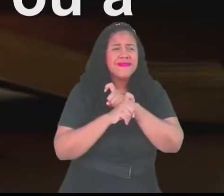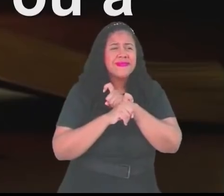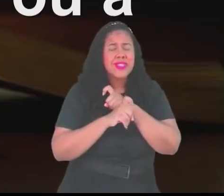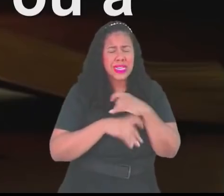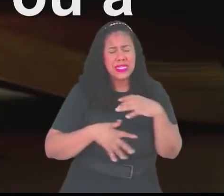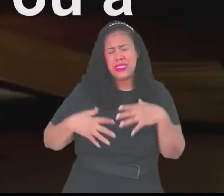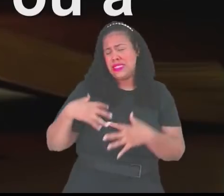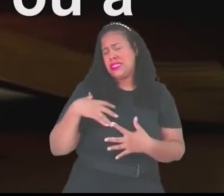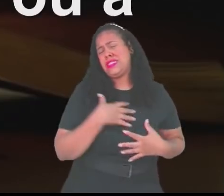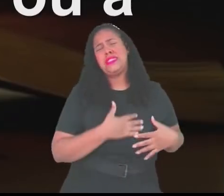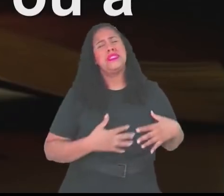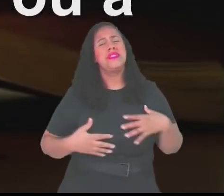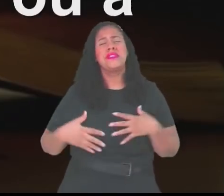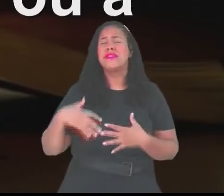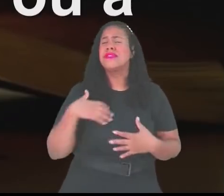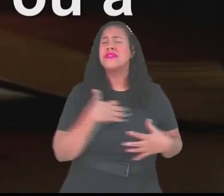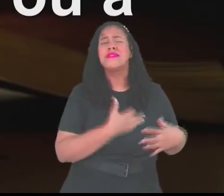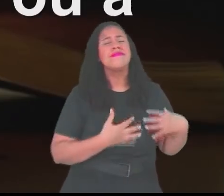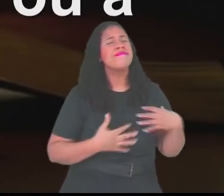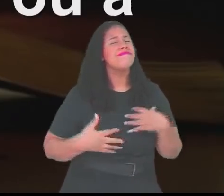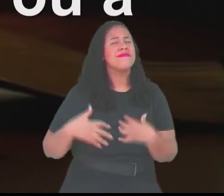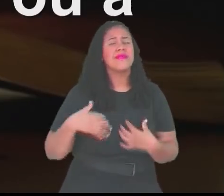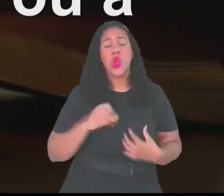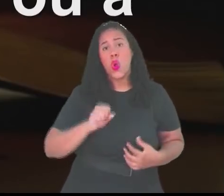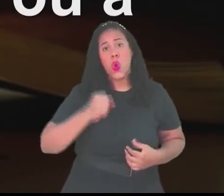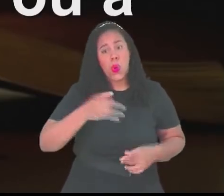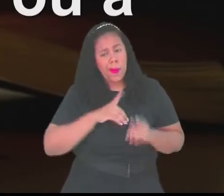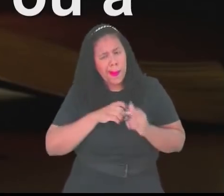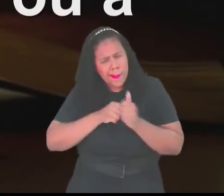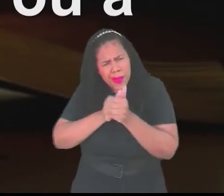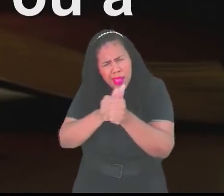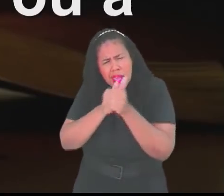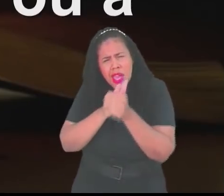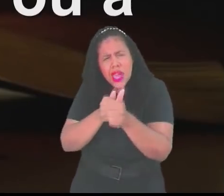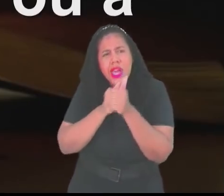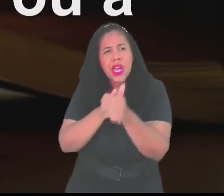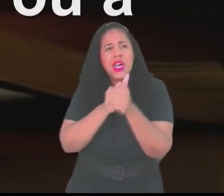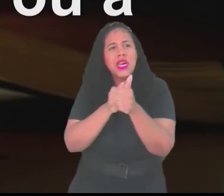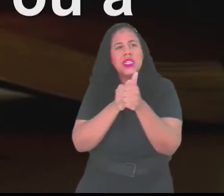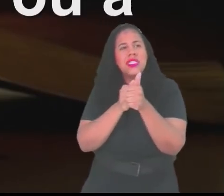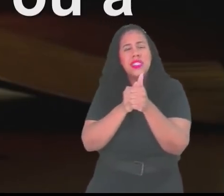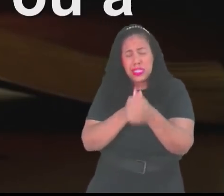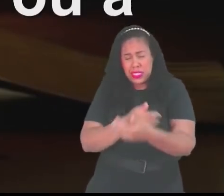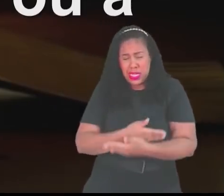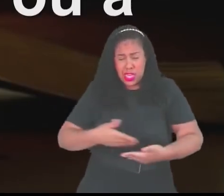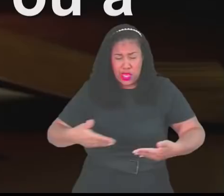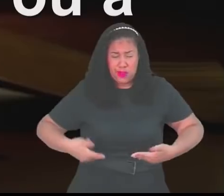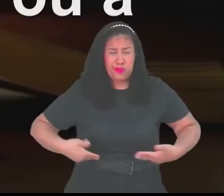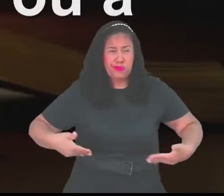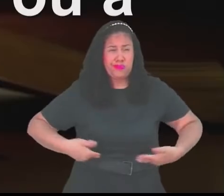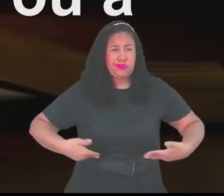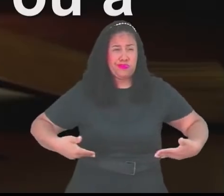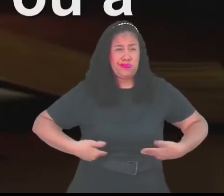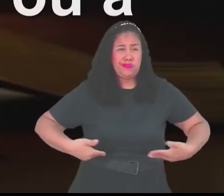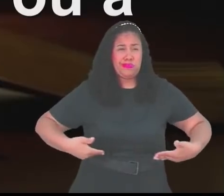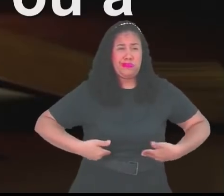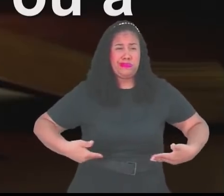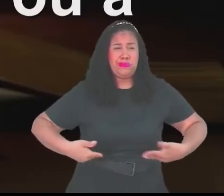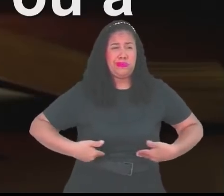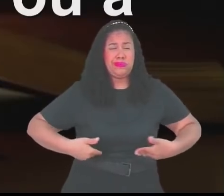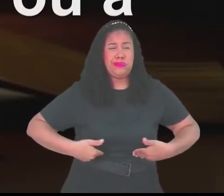ou a angústia, ou a perseguição, a fome,